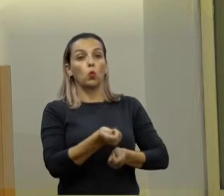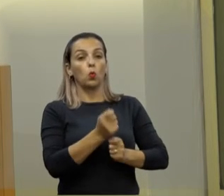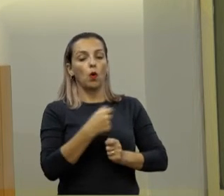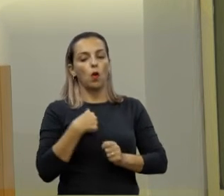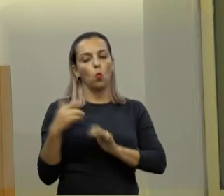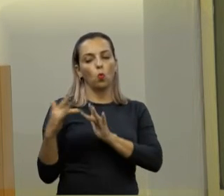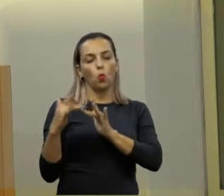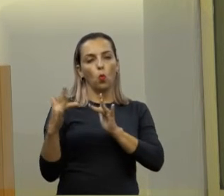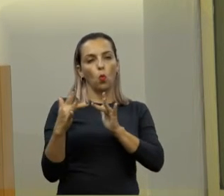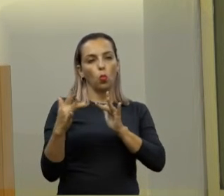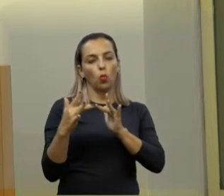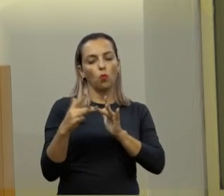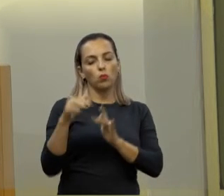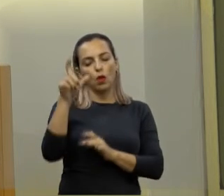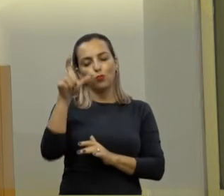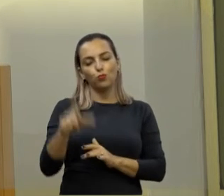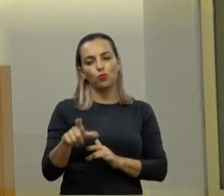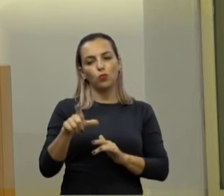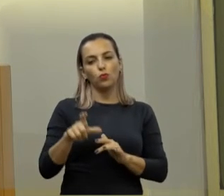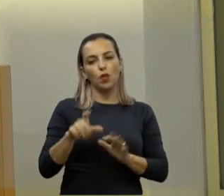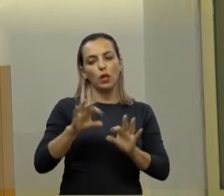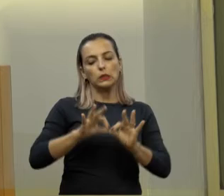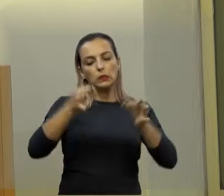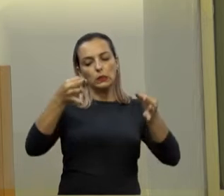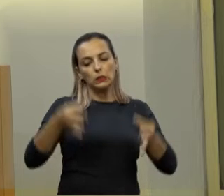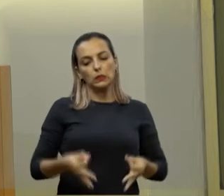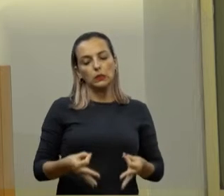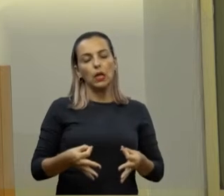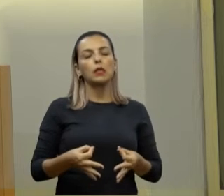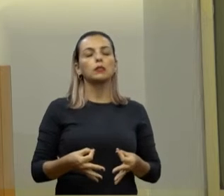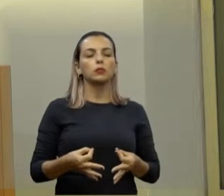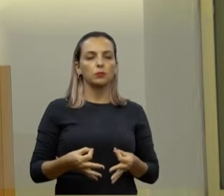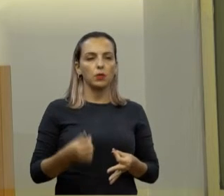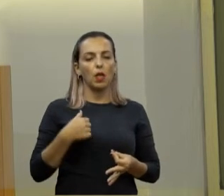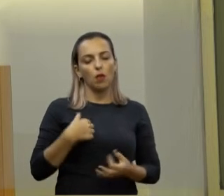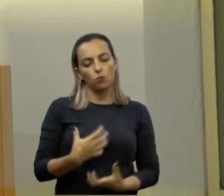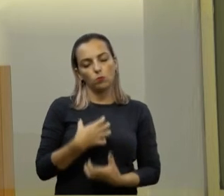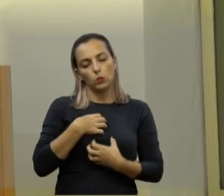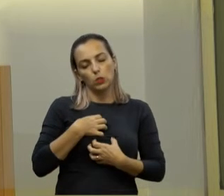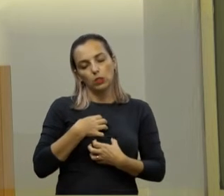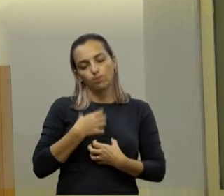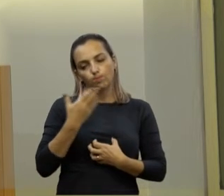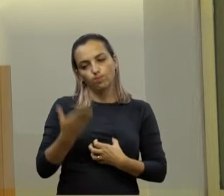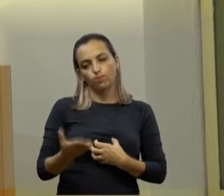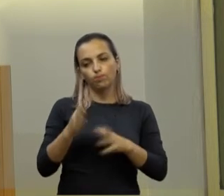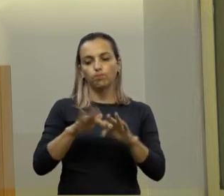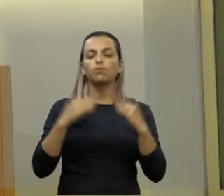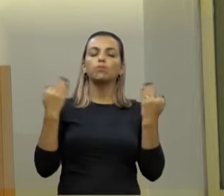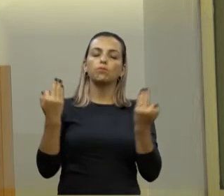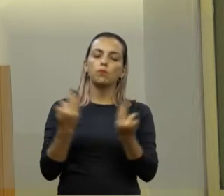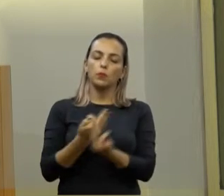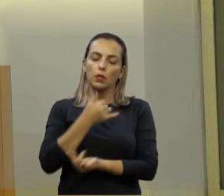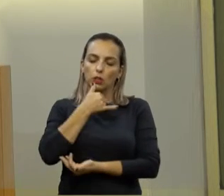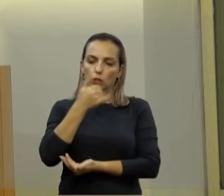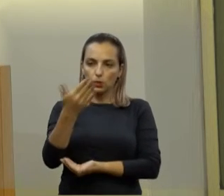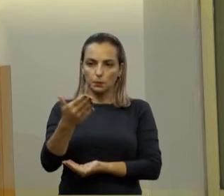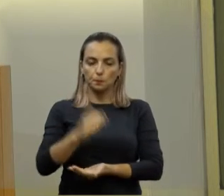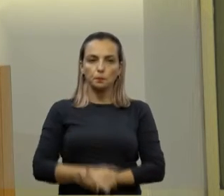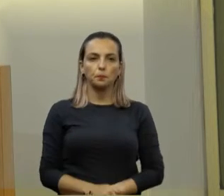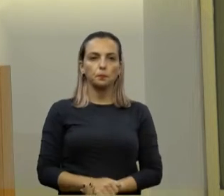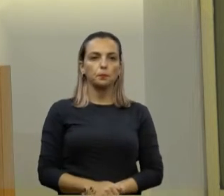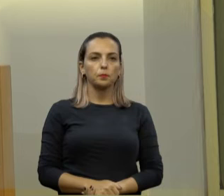muito honesta muito carismática e quero passar aqui meus sentimentos e meu pesar para todos os familiares